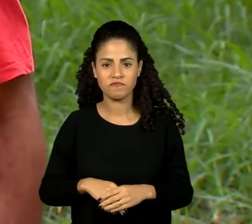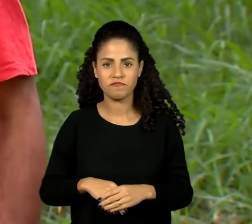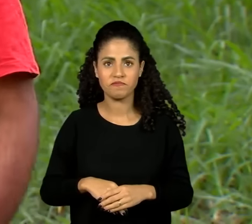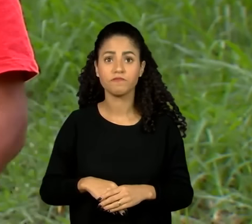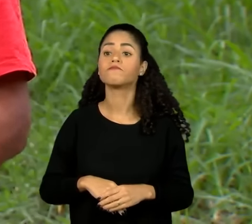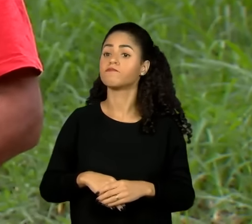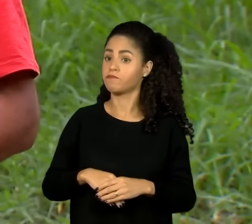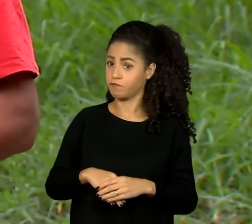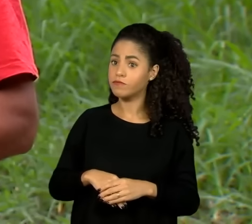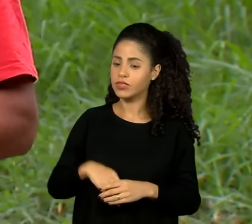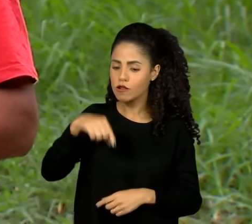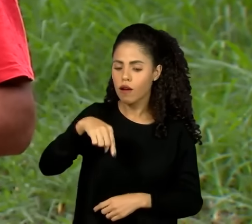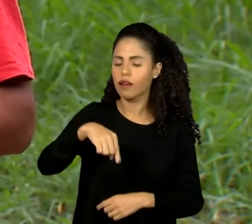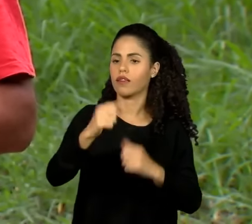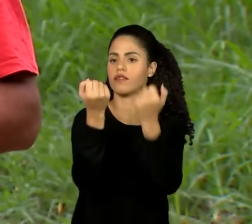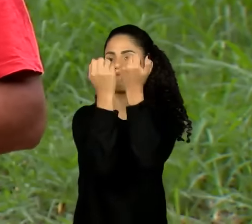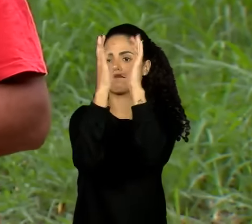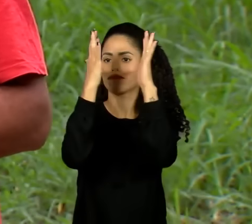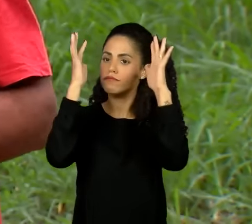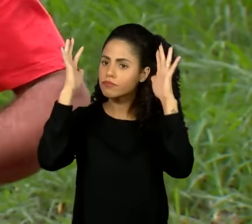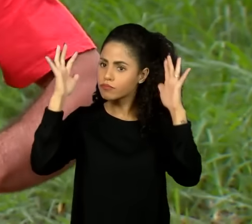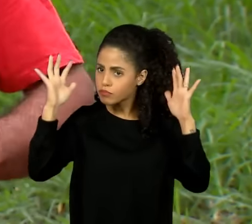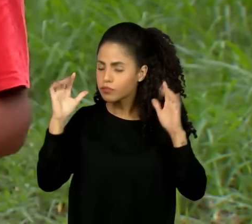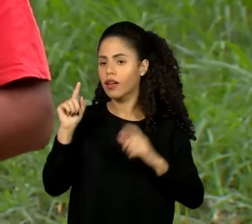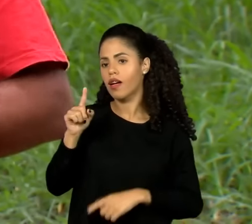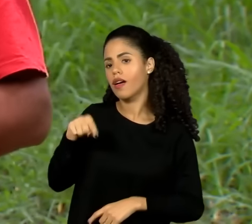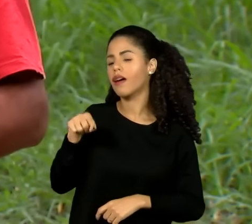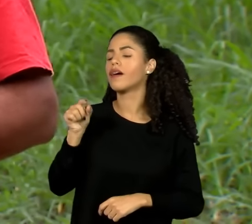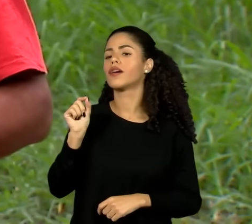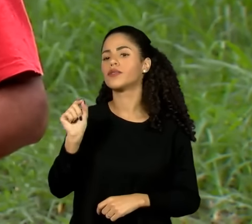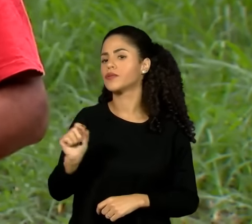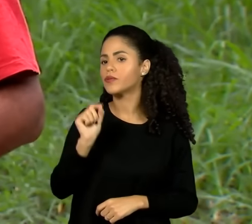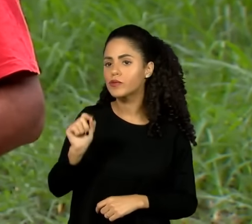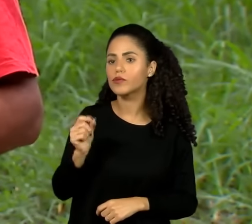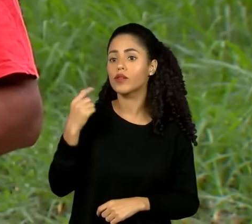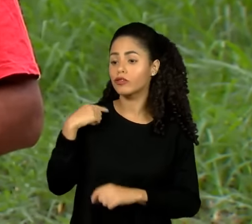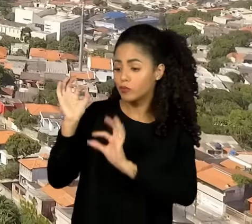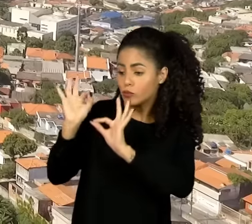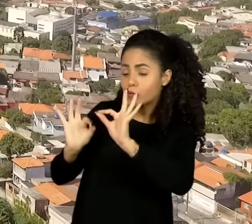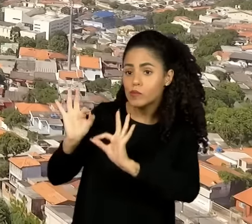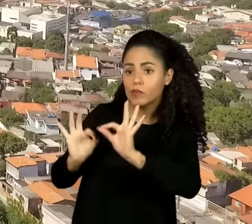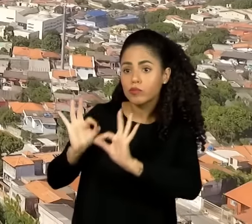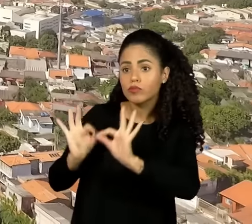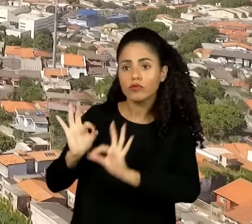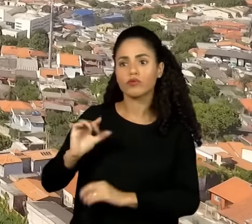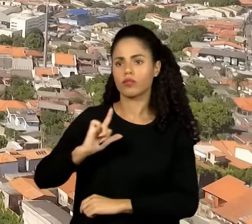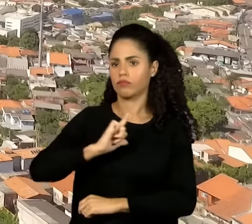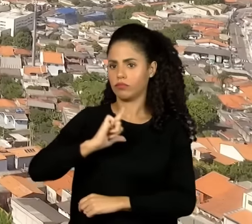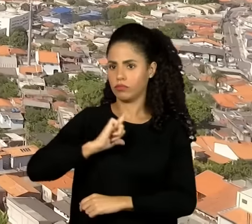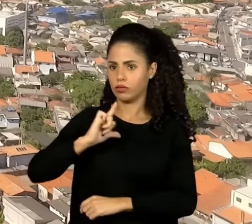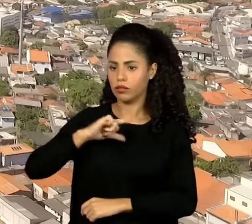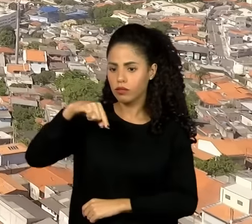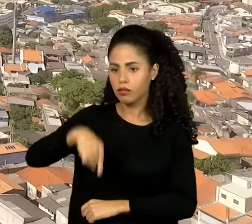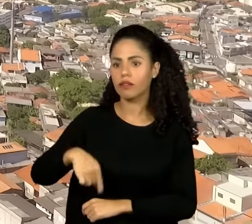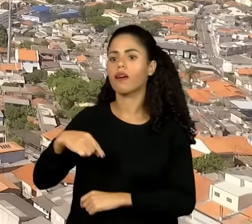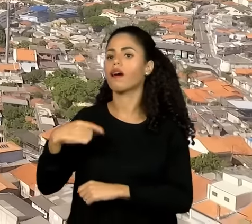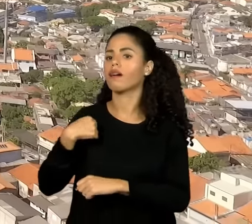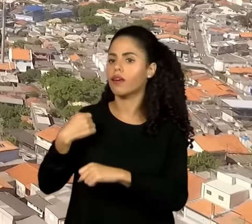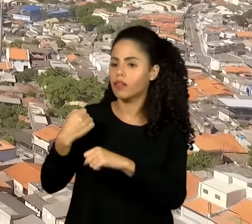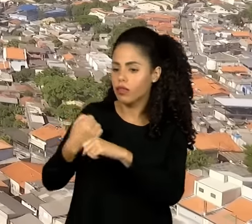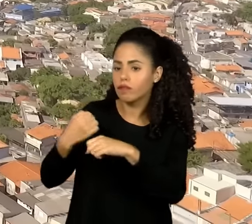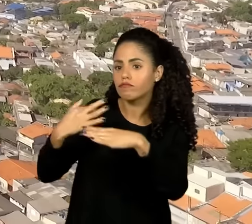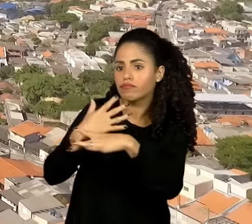O Museu Territorial vem de um projeto mais amplo, que é o TICPE, Território